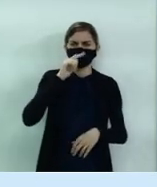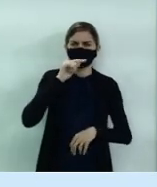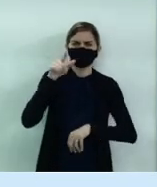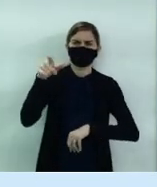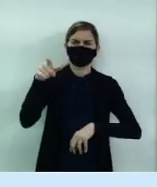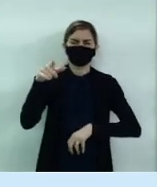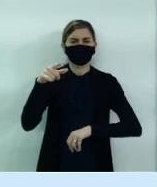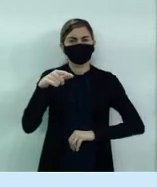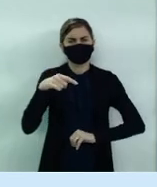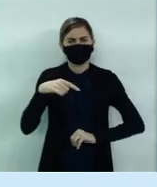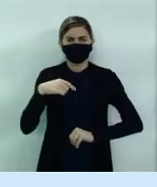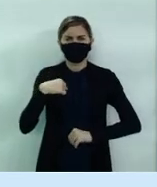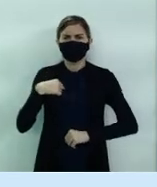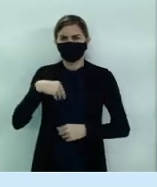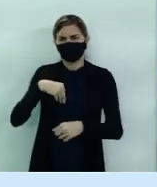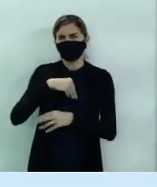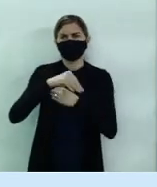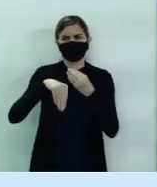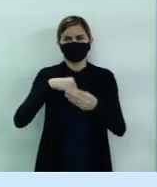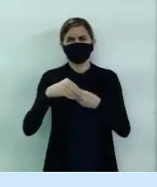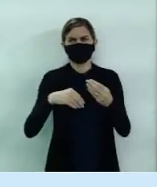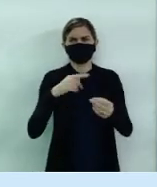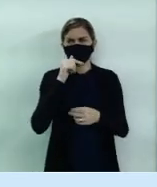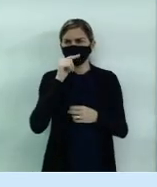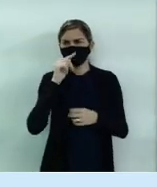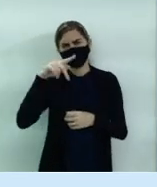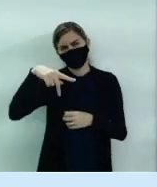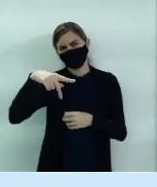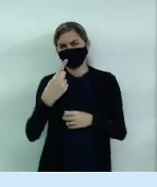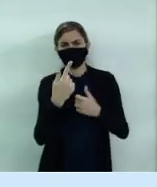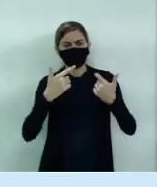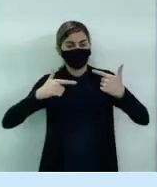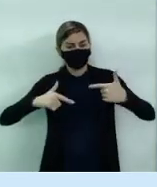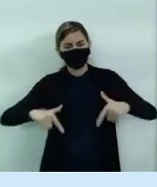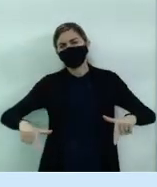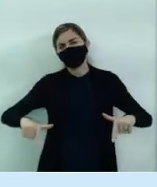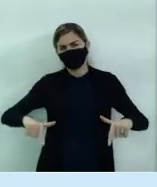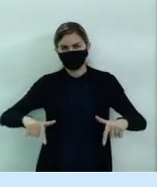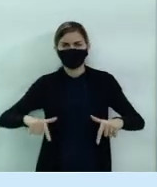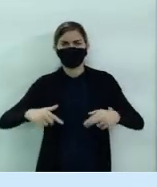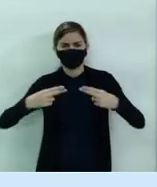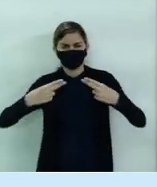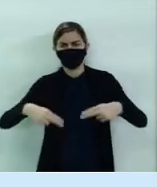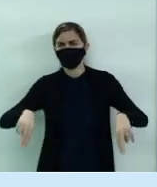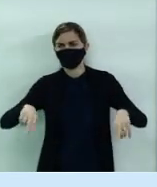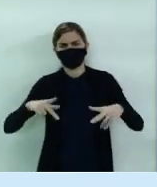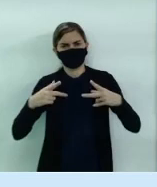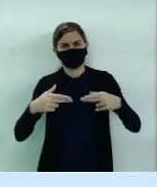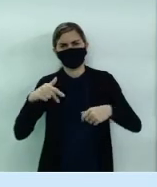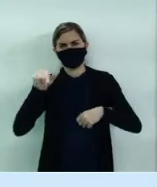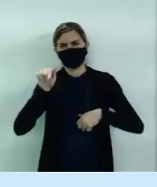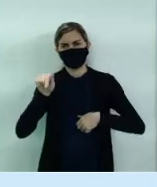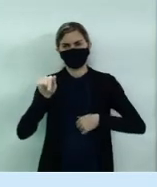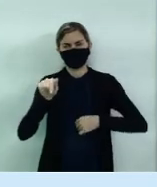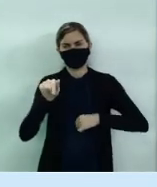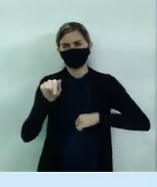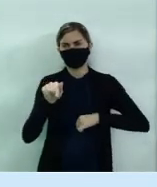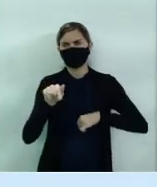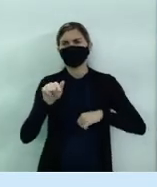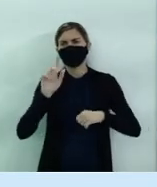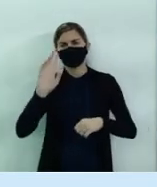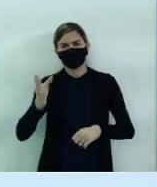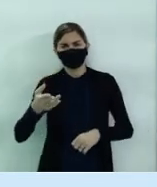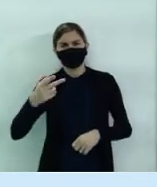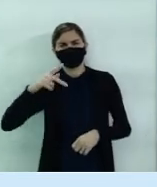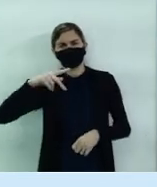ela, quando eu coloquei o suco de repolho, ela já ficou com pH neutro, né? Que é um pH igual a 7. Já